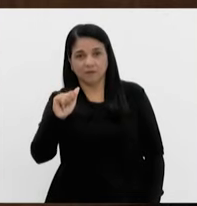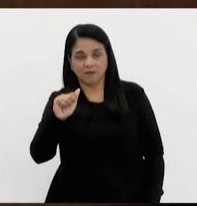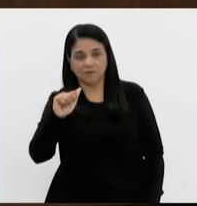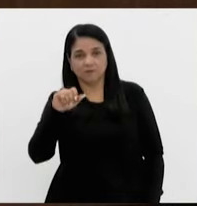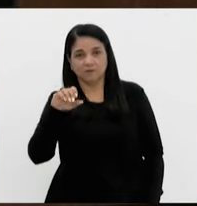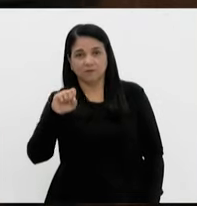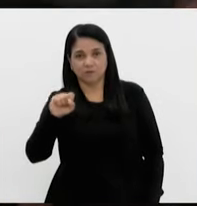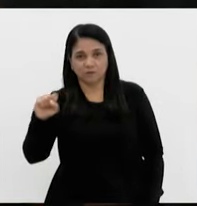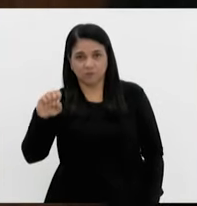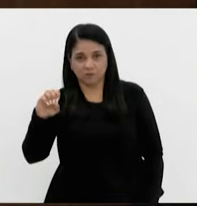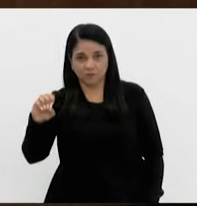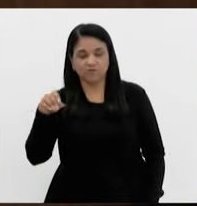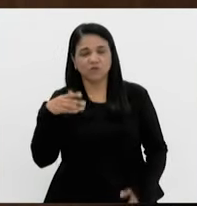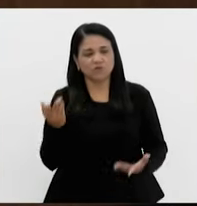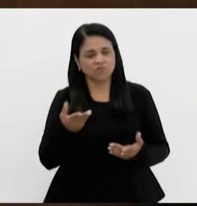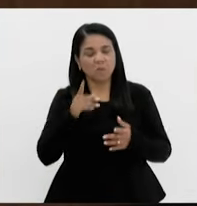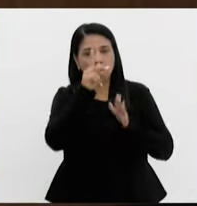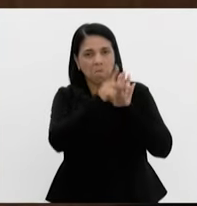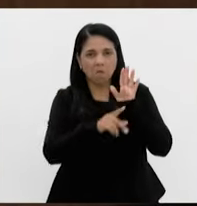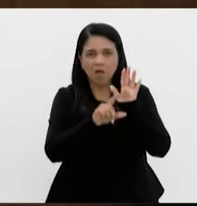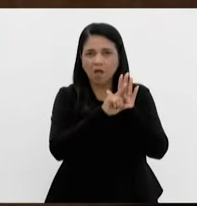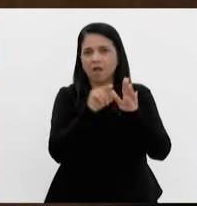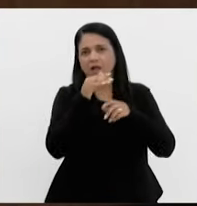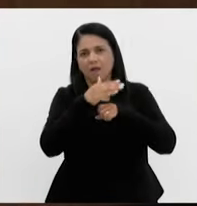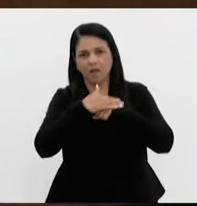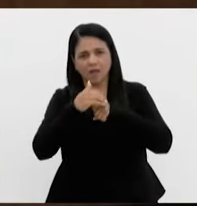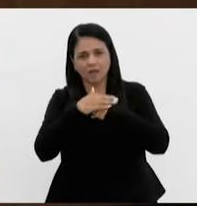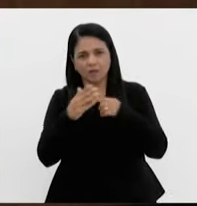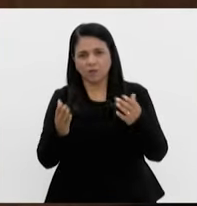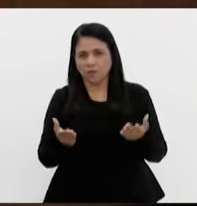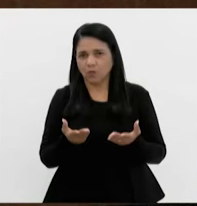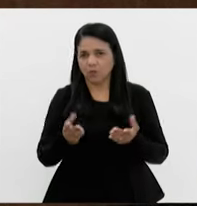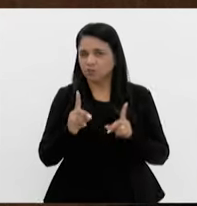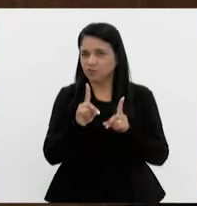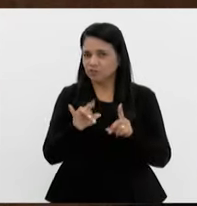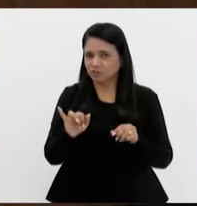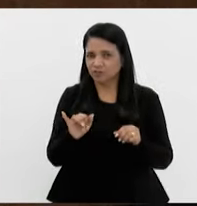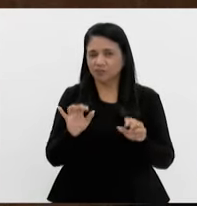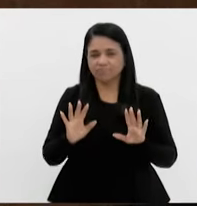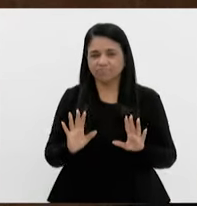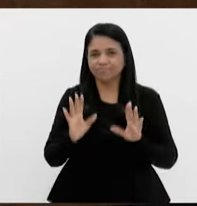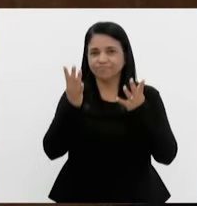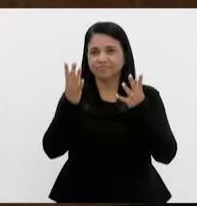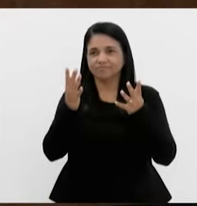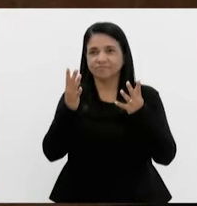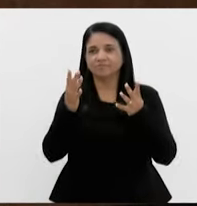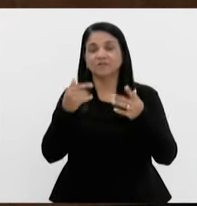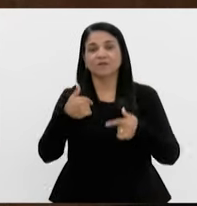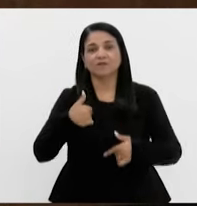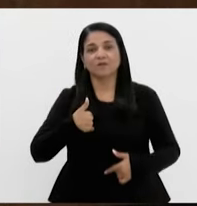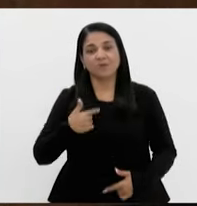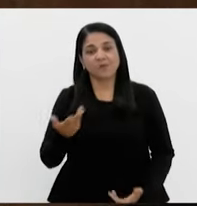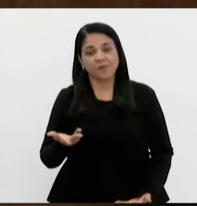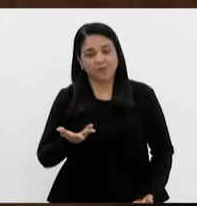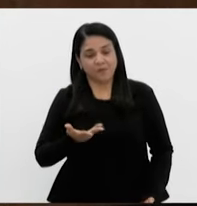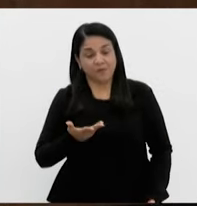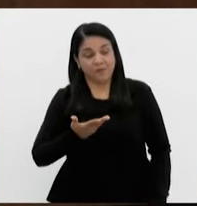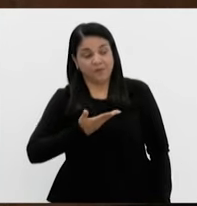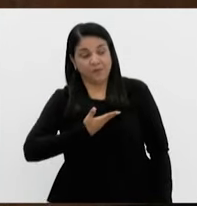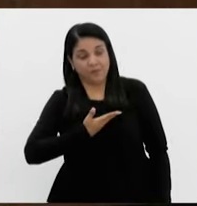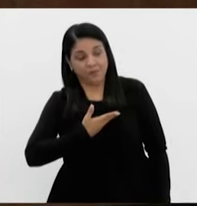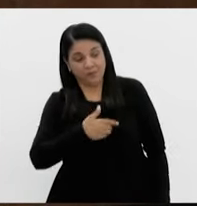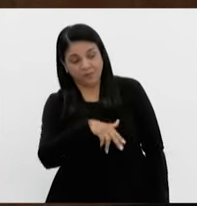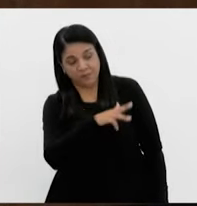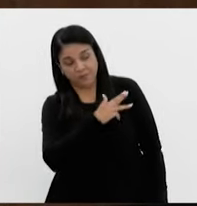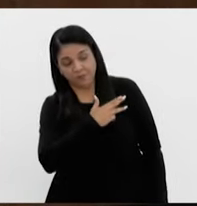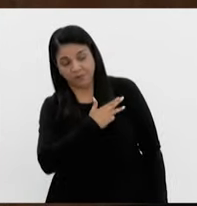carinho principalmente numa data de hoje onde a gente vê lá o o então companheiro Presidente ser